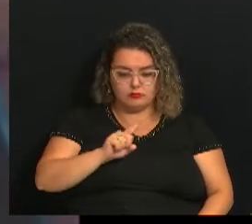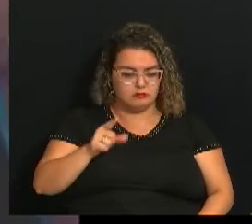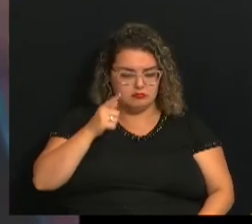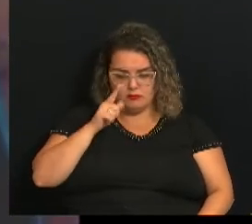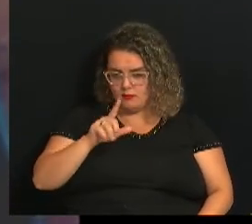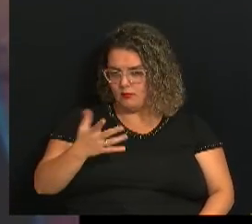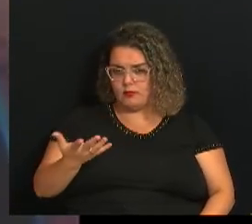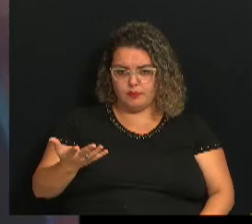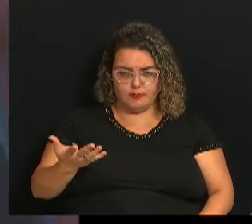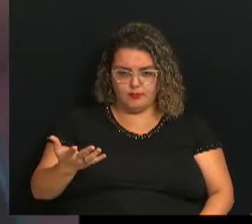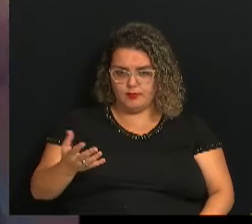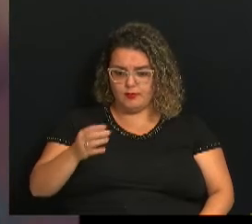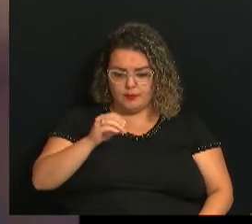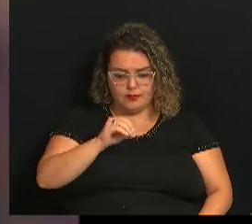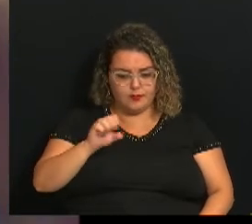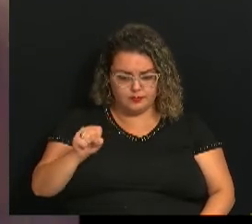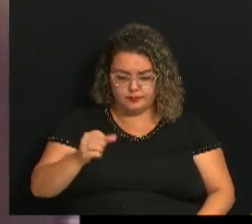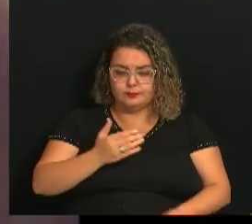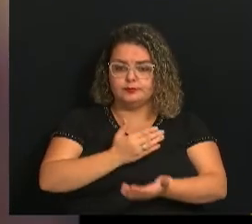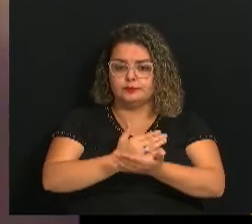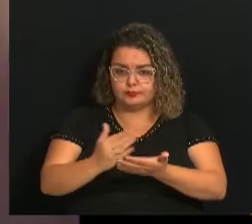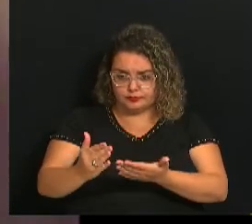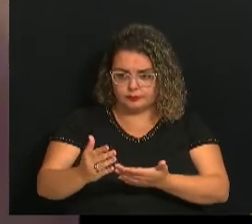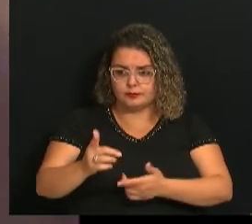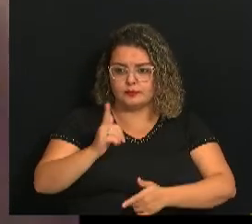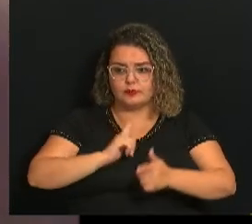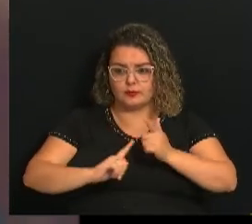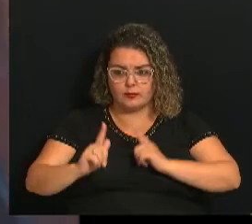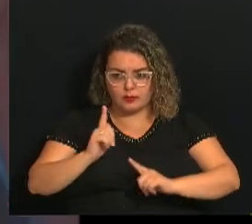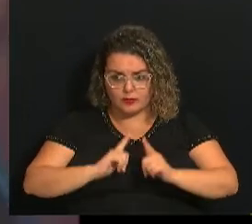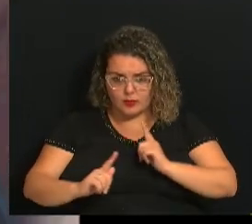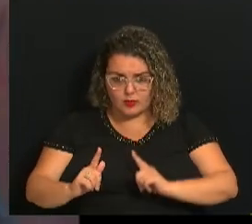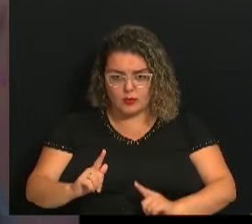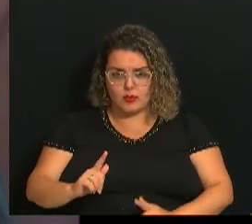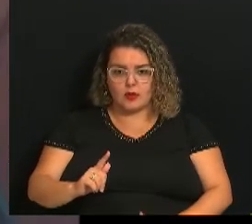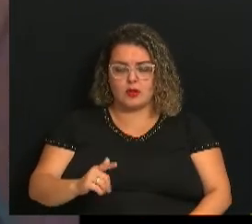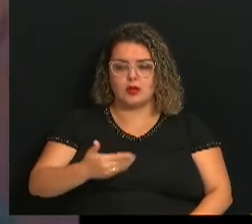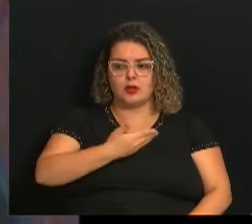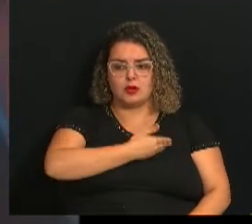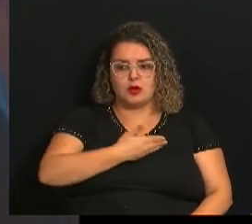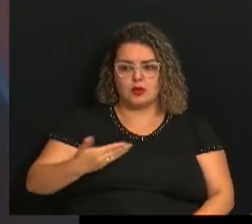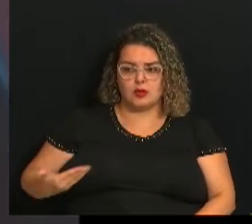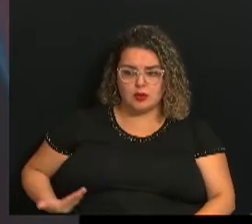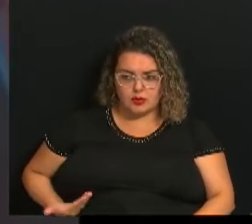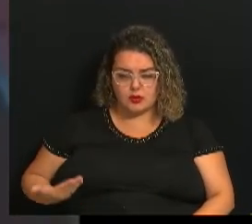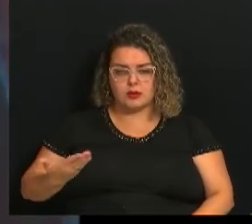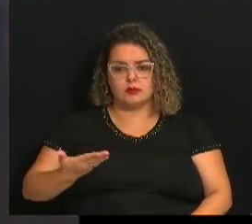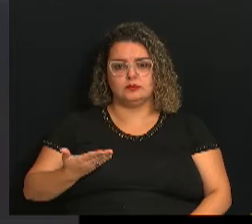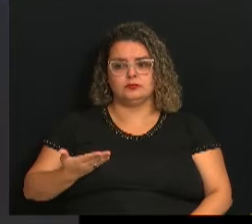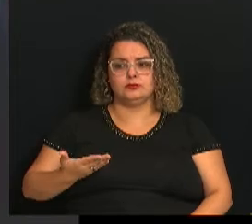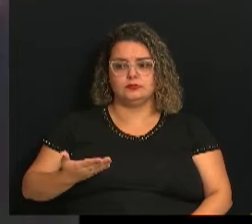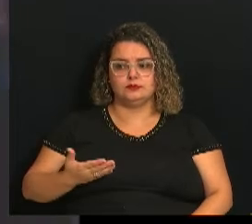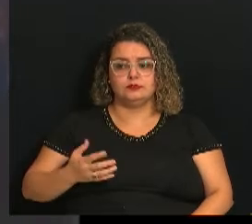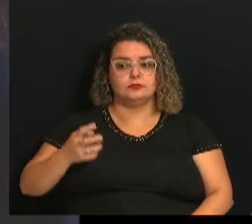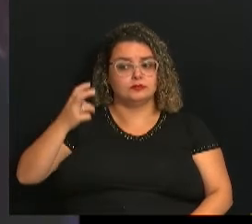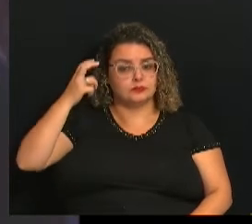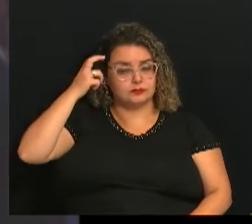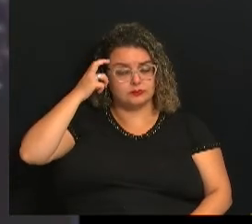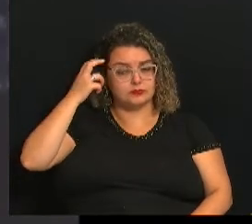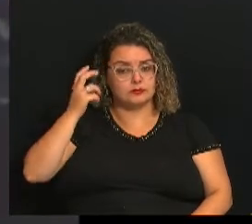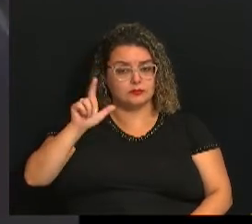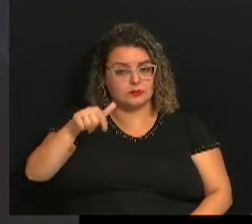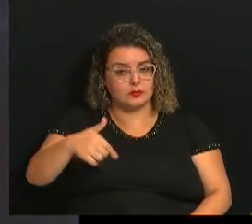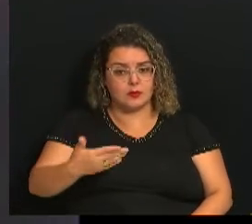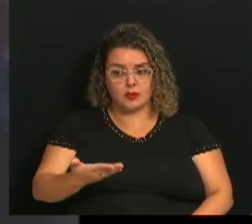OSs começaram nos governos do estado de São Paulo a serem realizadas na cultura e depois ela